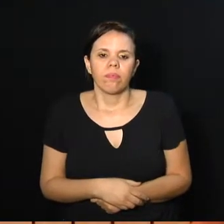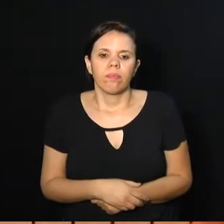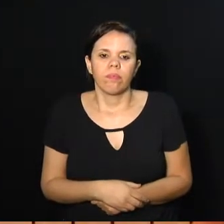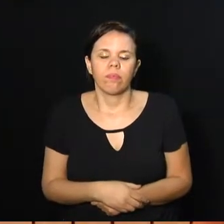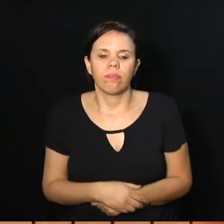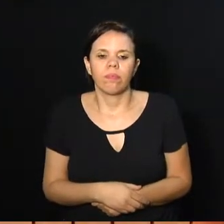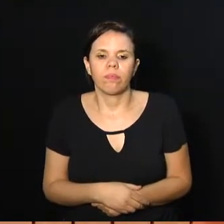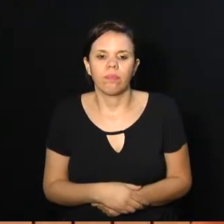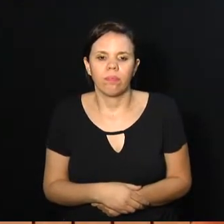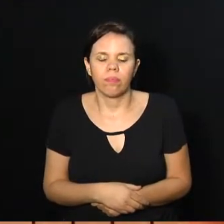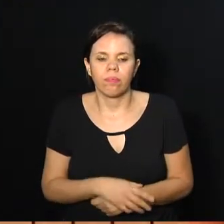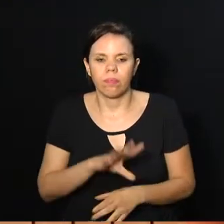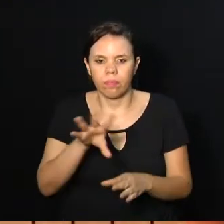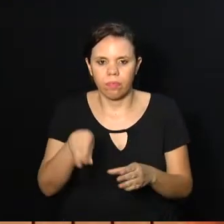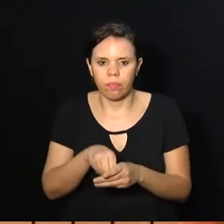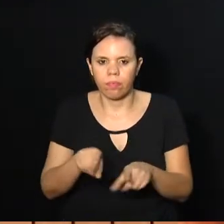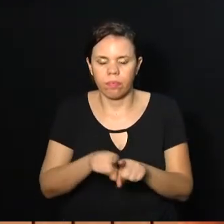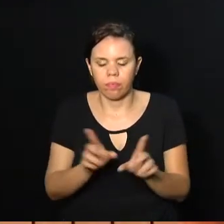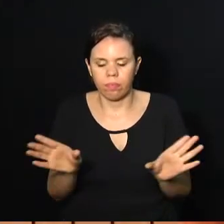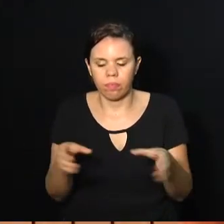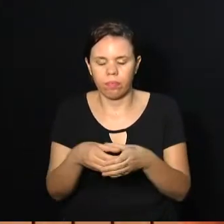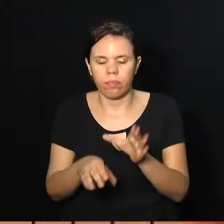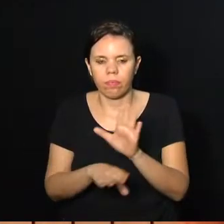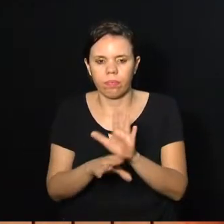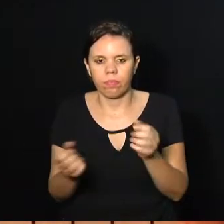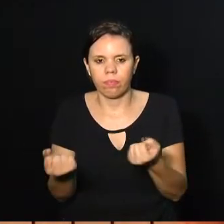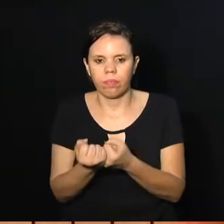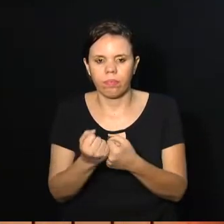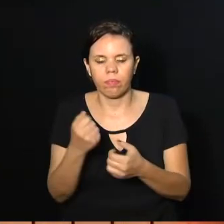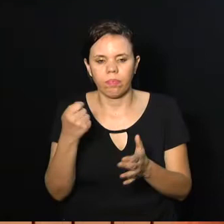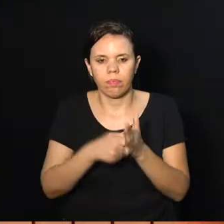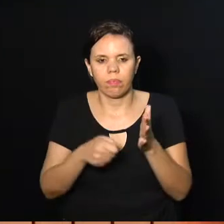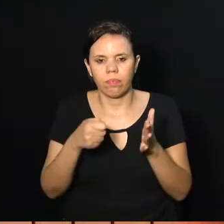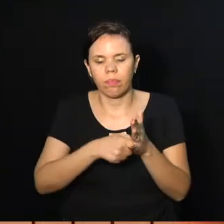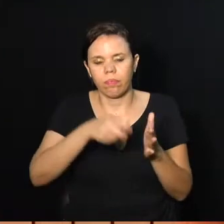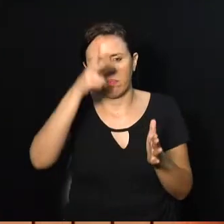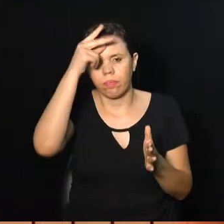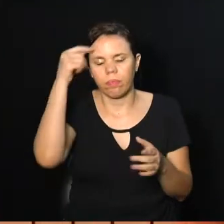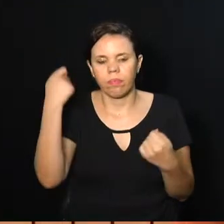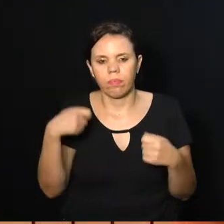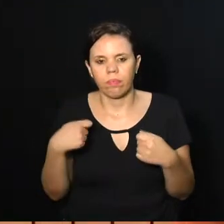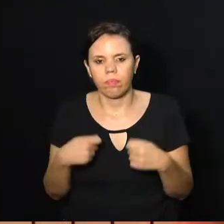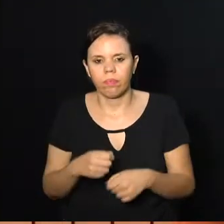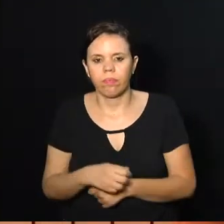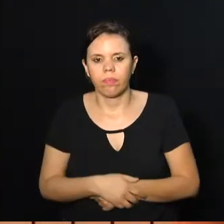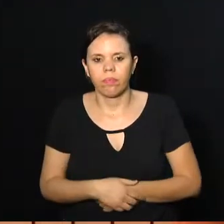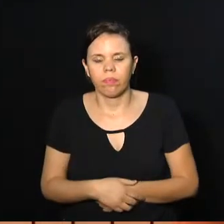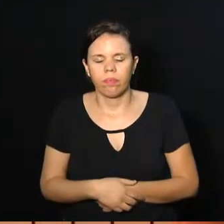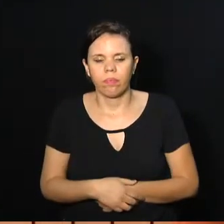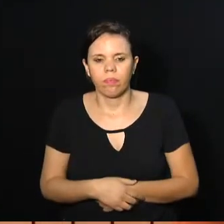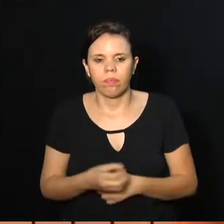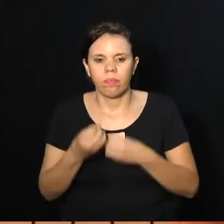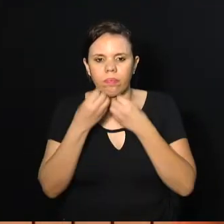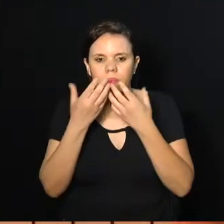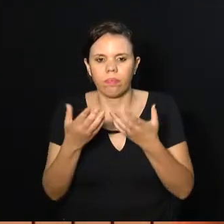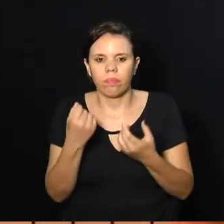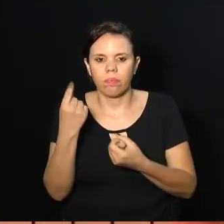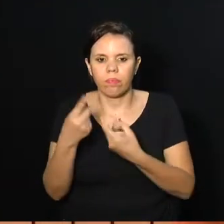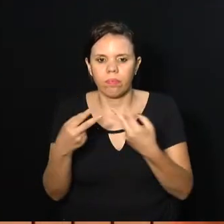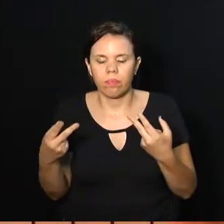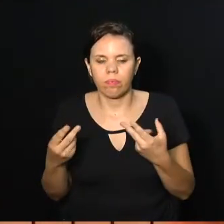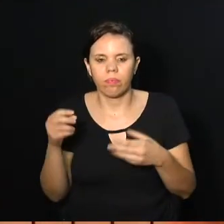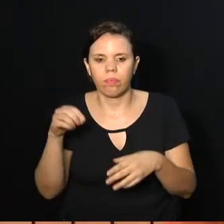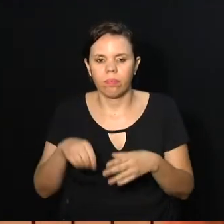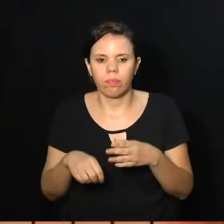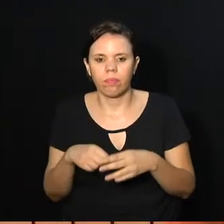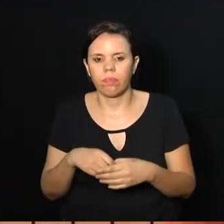agregar a essa comissão e também as políticas públicas necessárias, né? Ela mencionou algumas situações